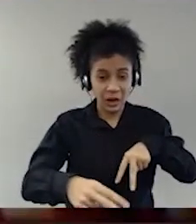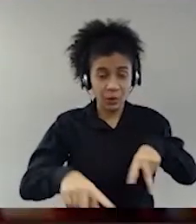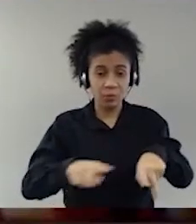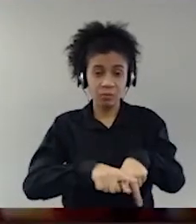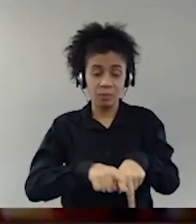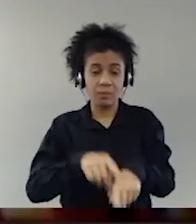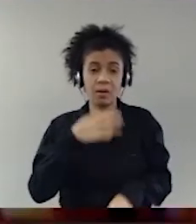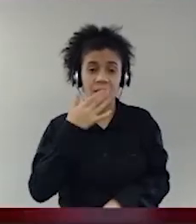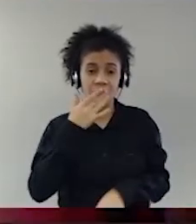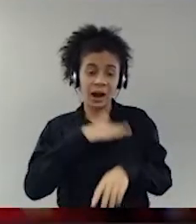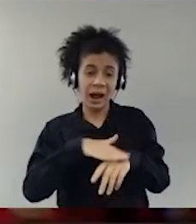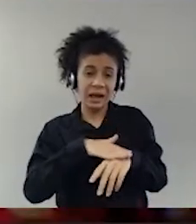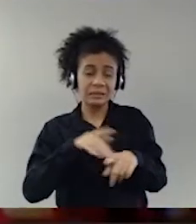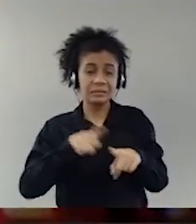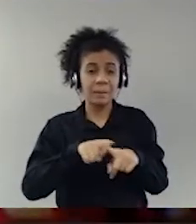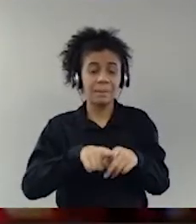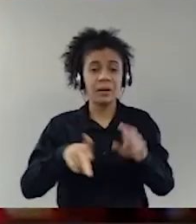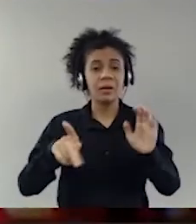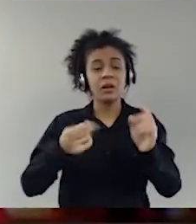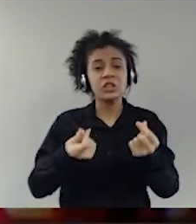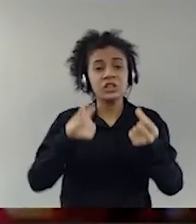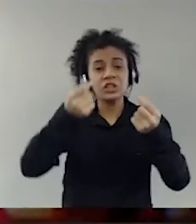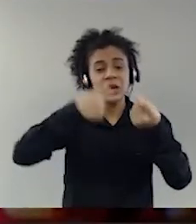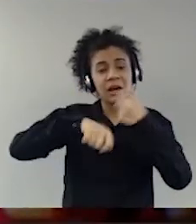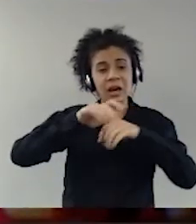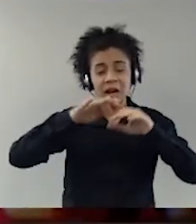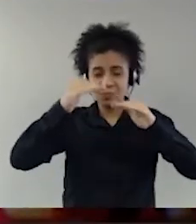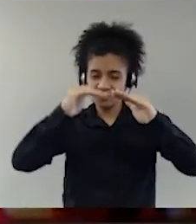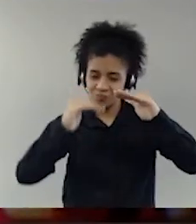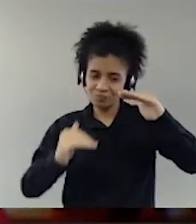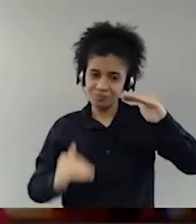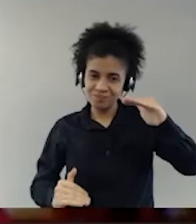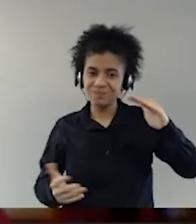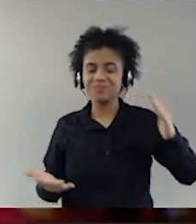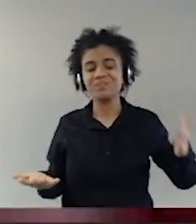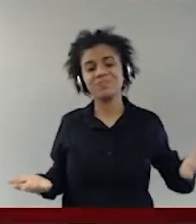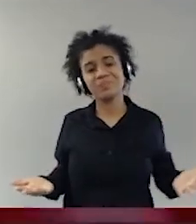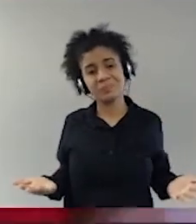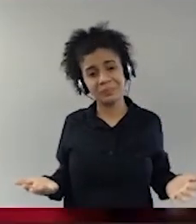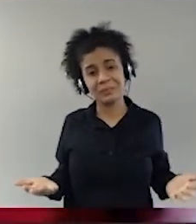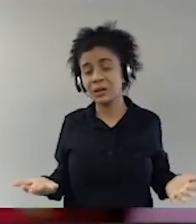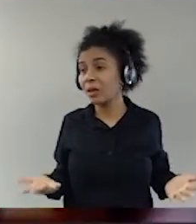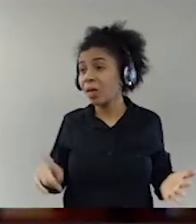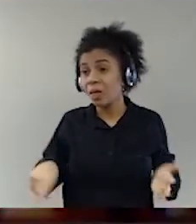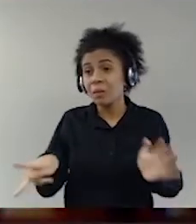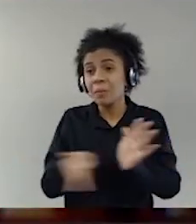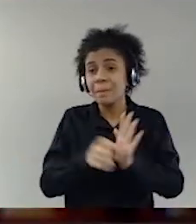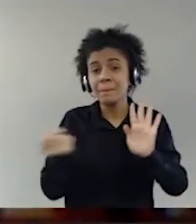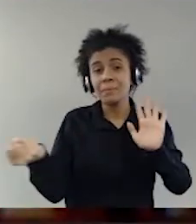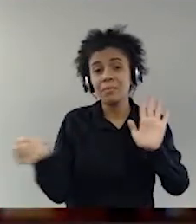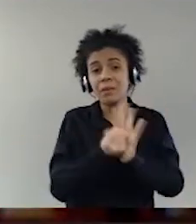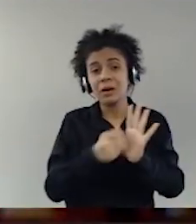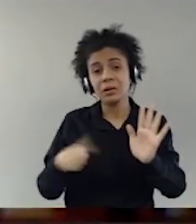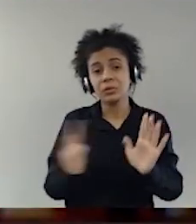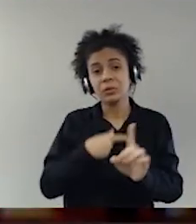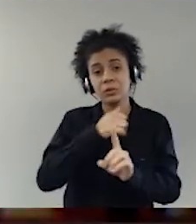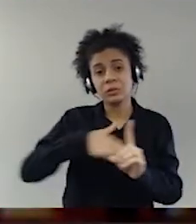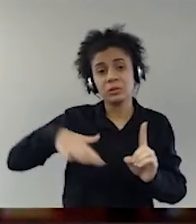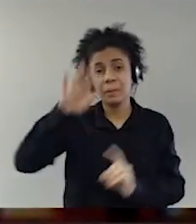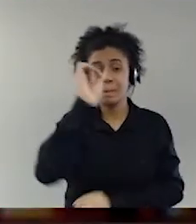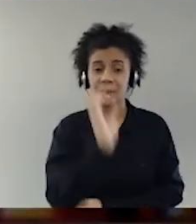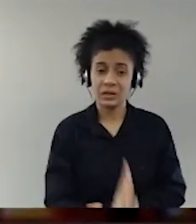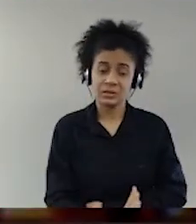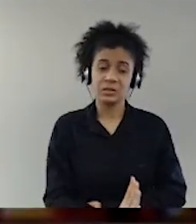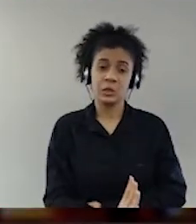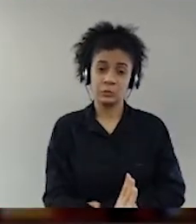tão bem é pensada também em termos epistemológicos como interseccionalidade, é o DNA da nossa sociedade